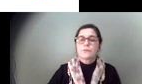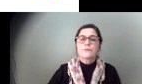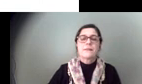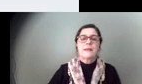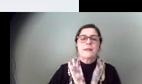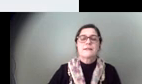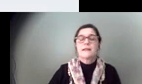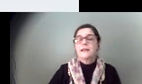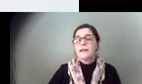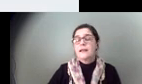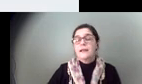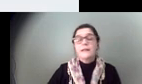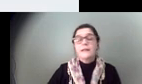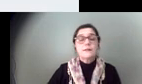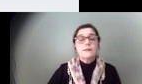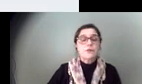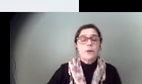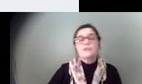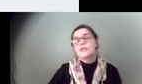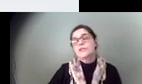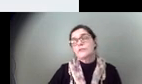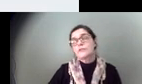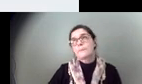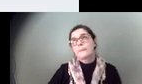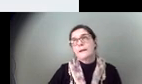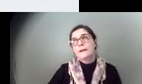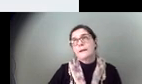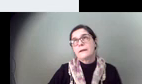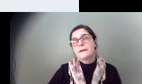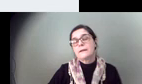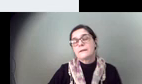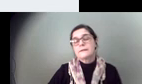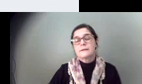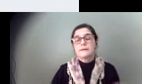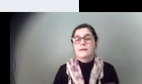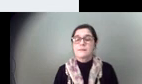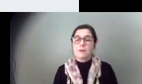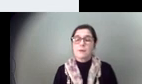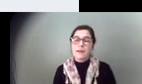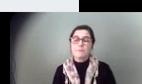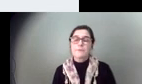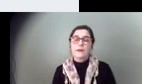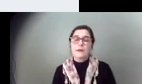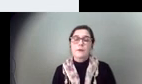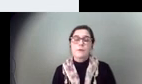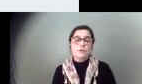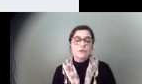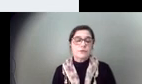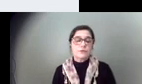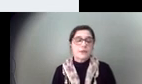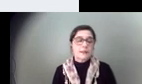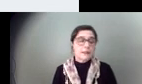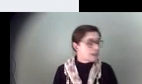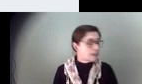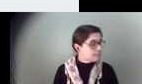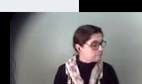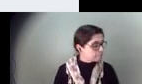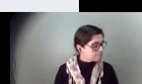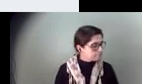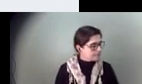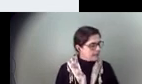segundo semestre. Então, só para a gente se respaldar, quando a gente fala